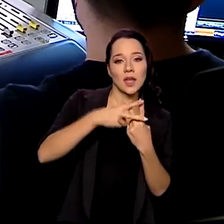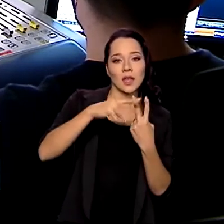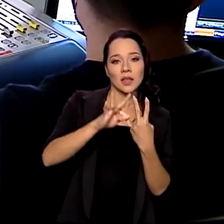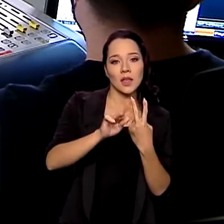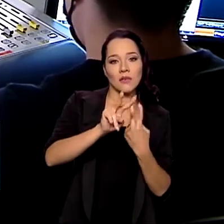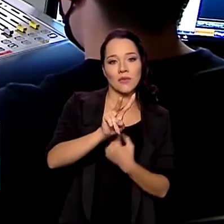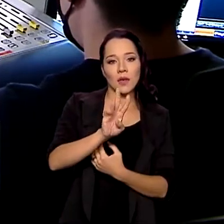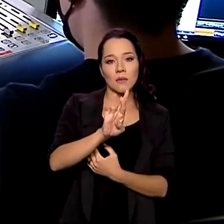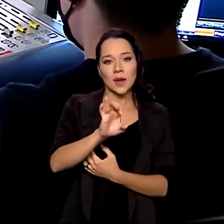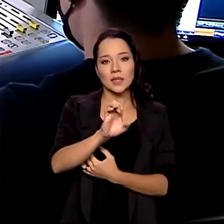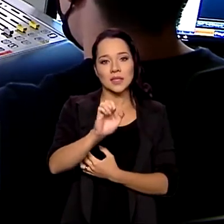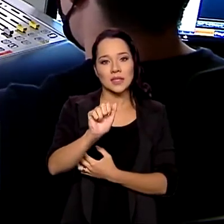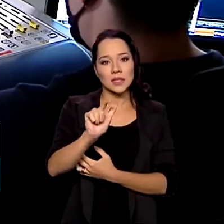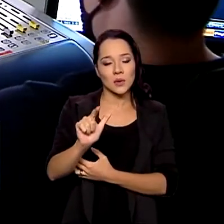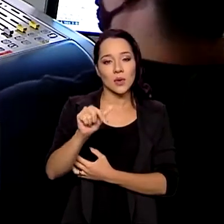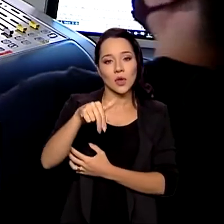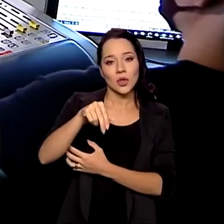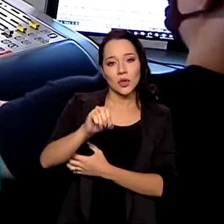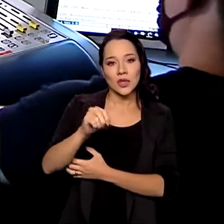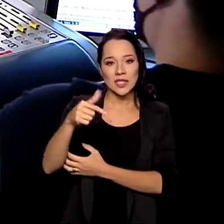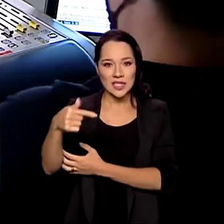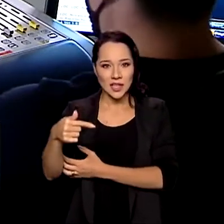TV Brasil no 7.